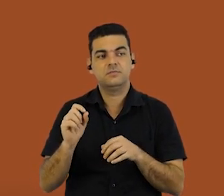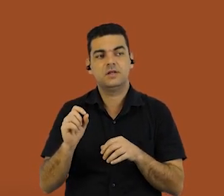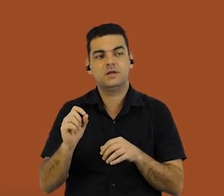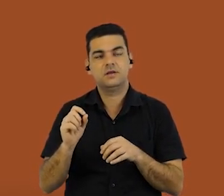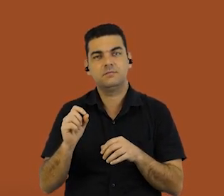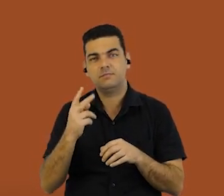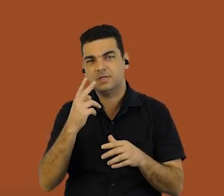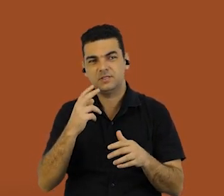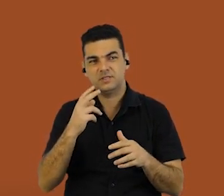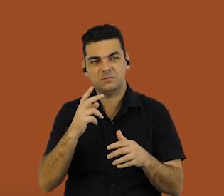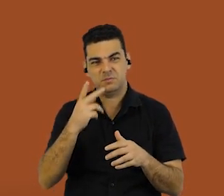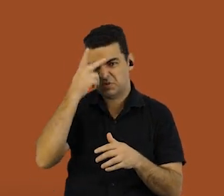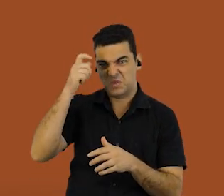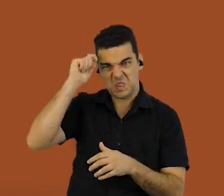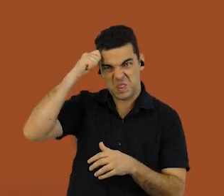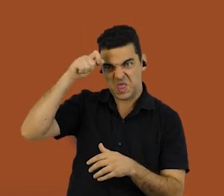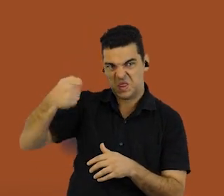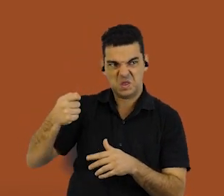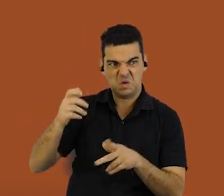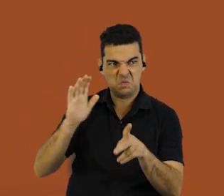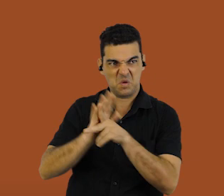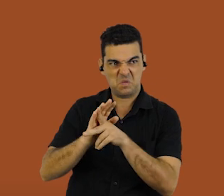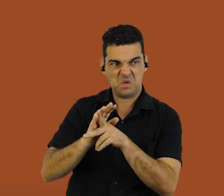para desumanizar o negro,